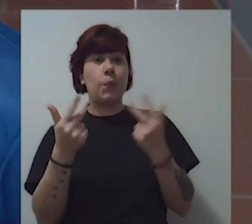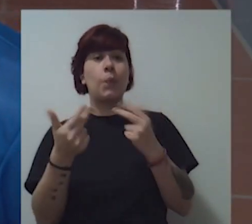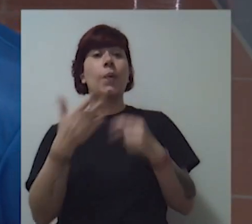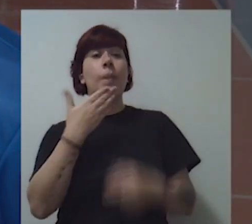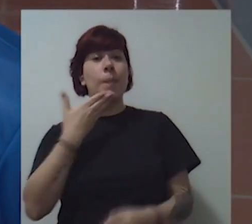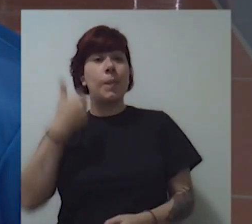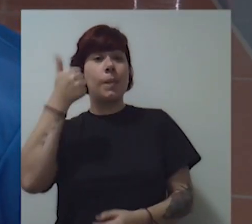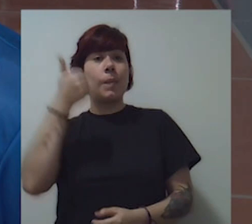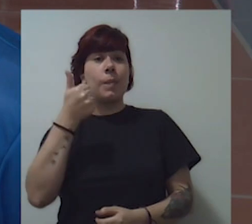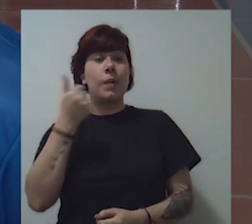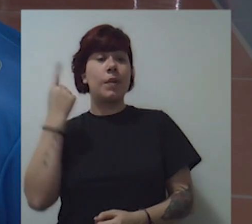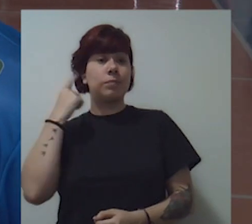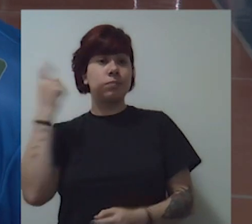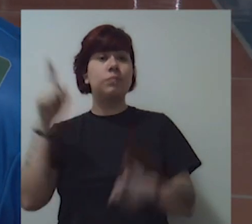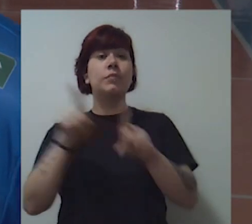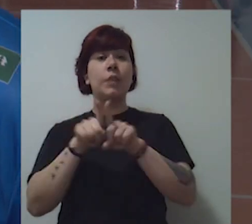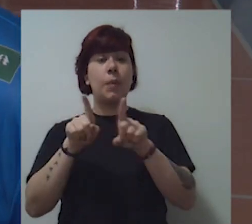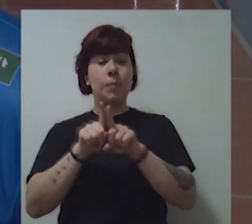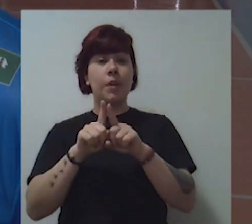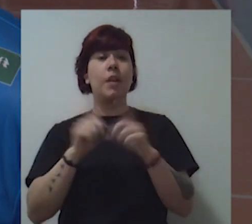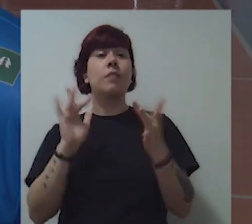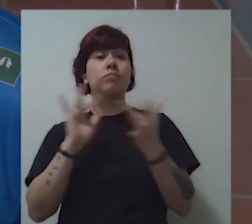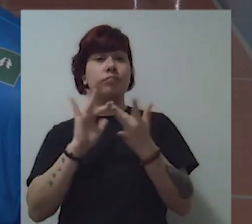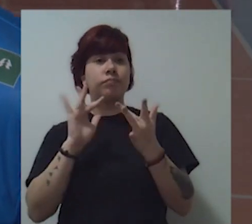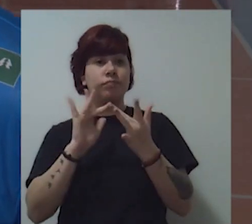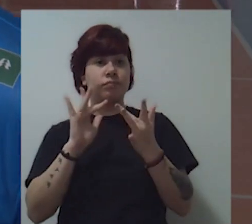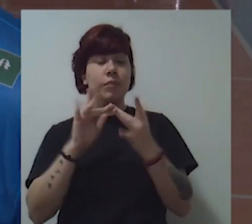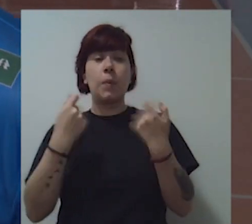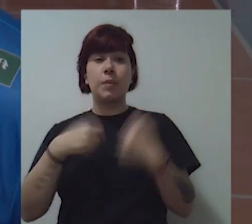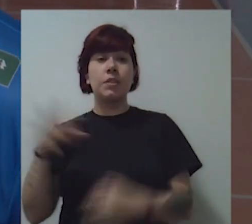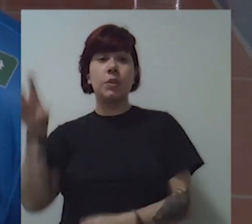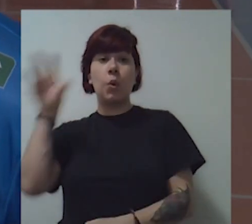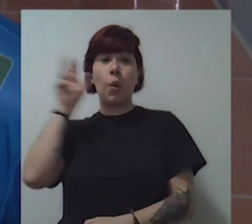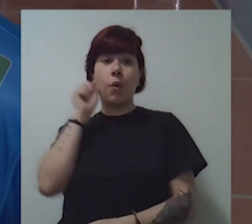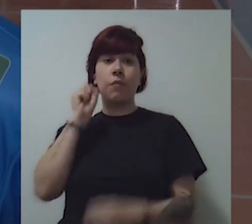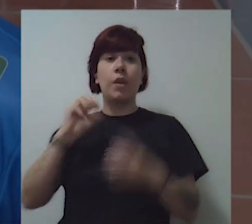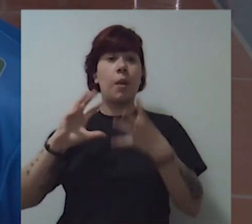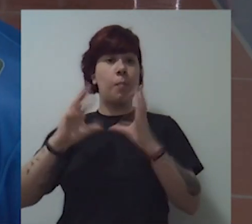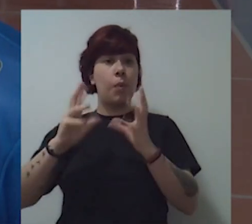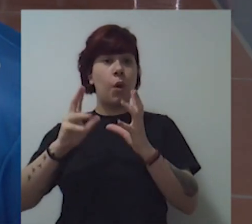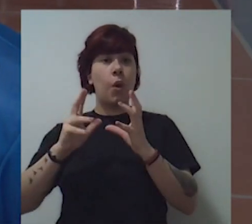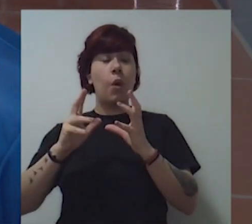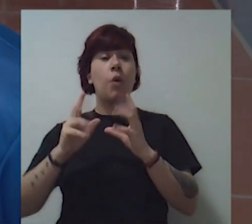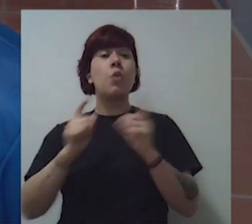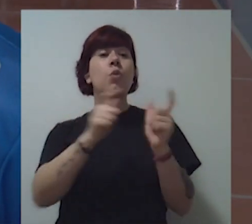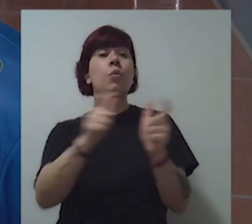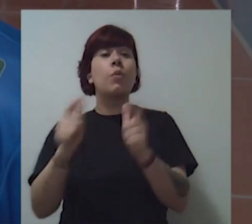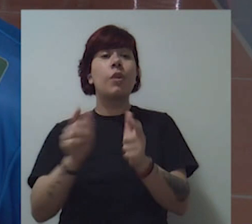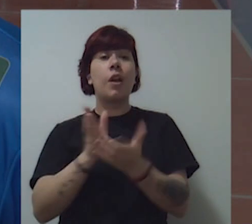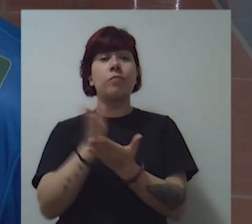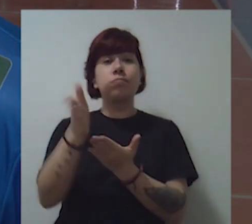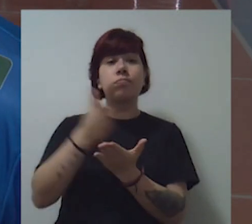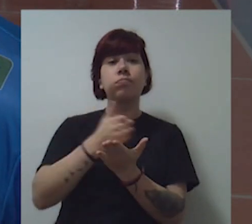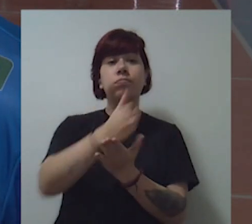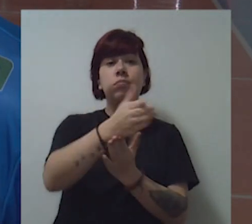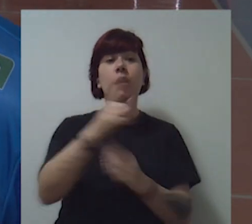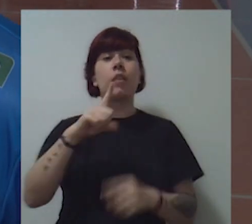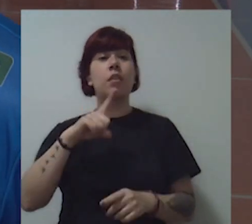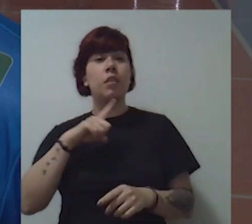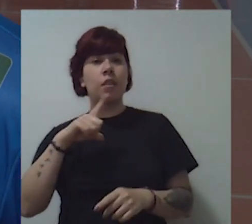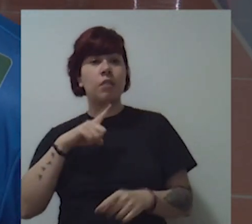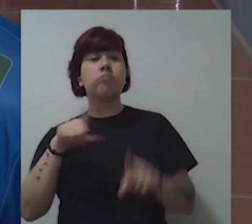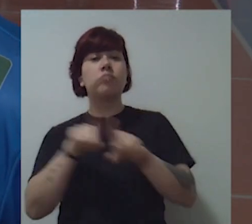aprimora mais o sentido da audição e do tato, né? A gente precisa ouvir bem a bola, a direção, de onde ela